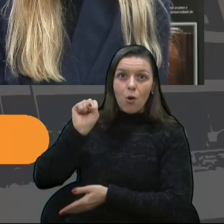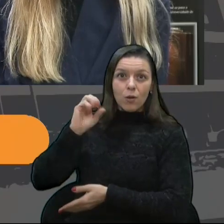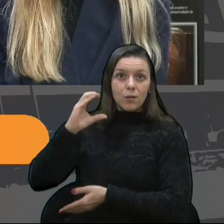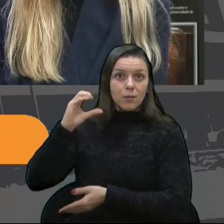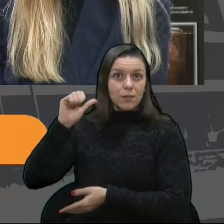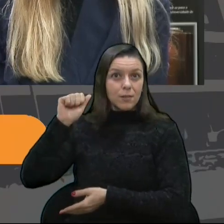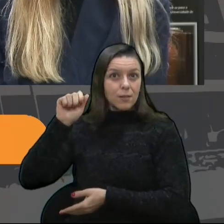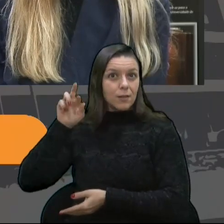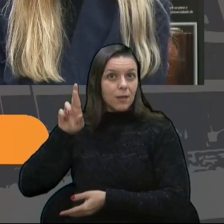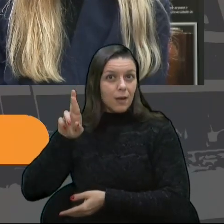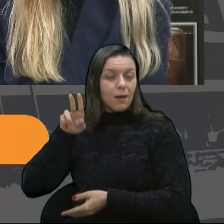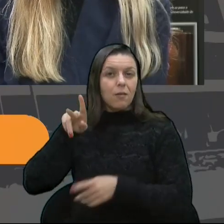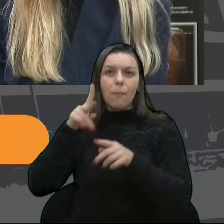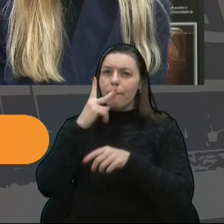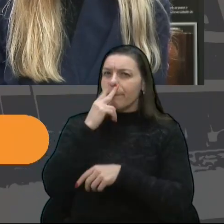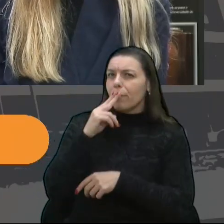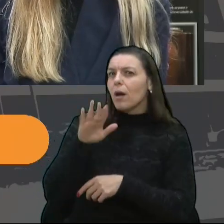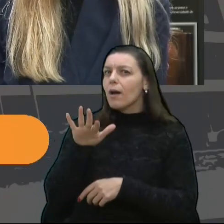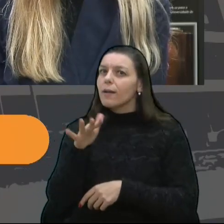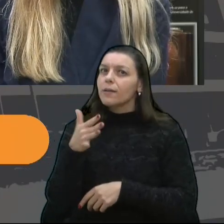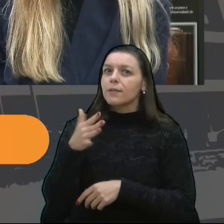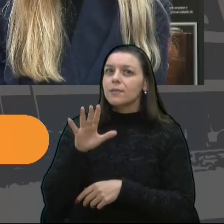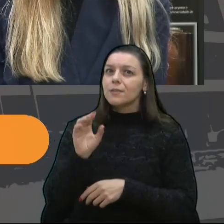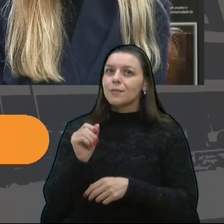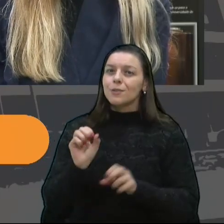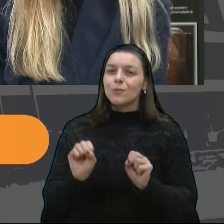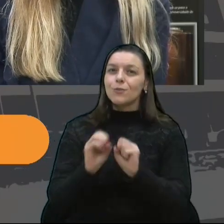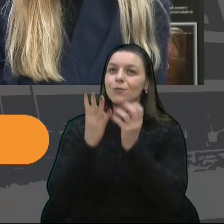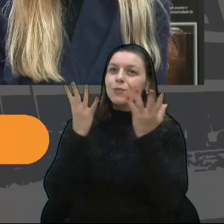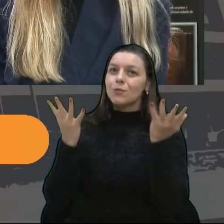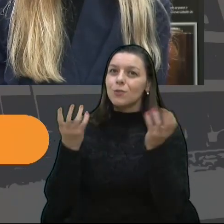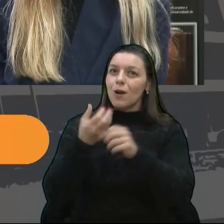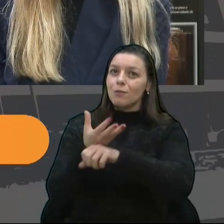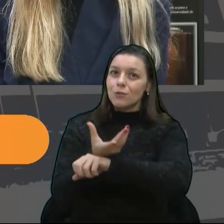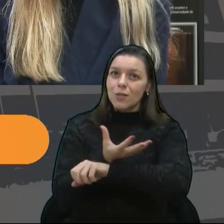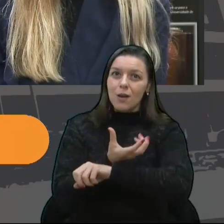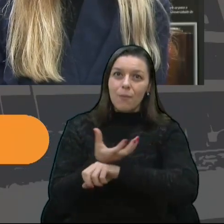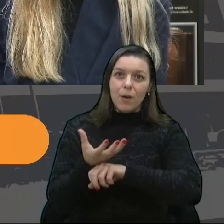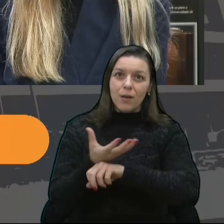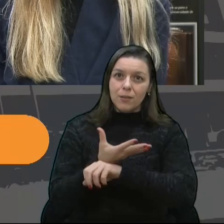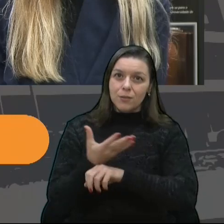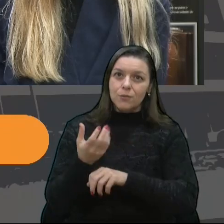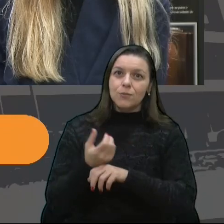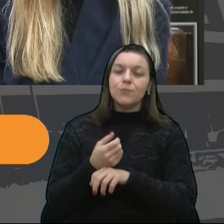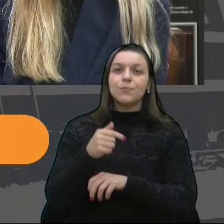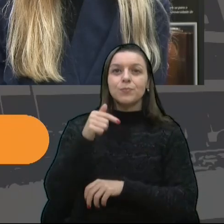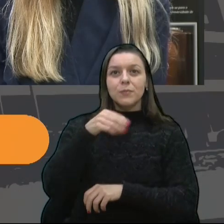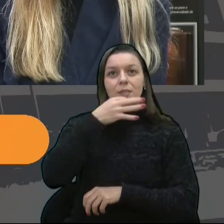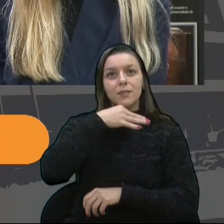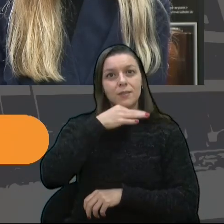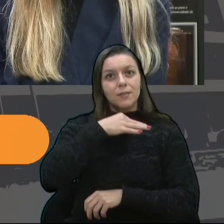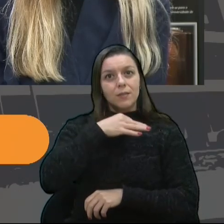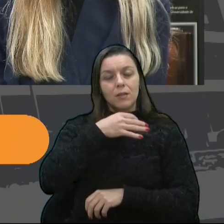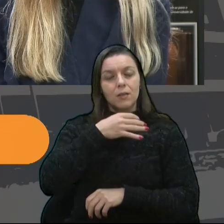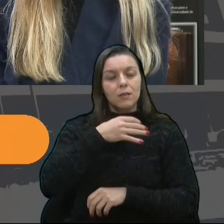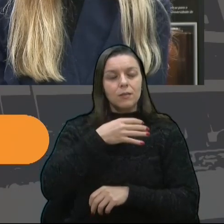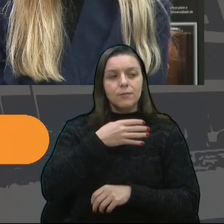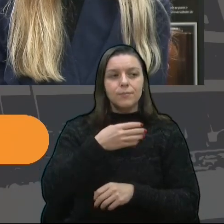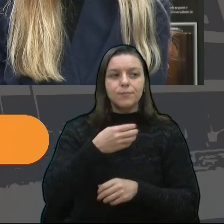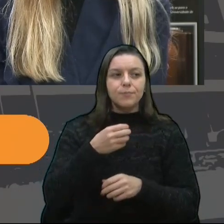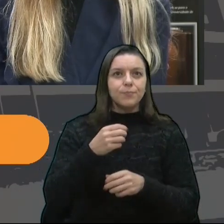Oscar, que é o Festival de Cinema de Gramado no Brasil, né? Então, ter participado